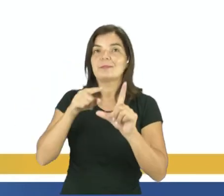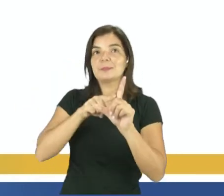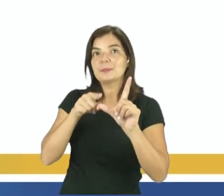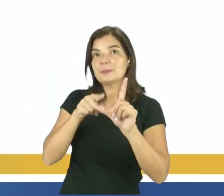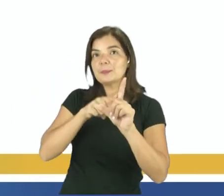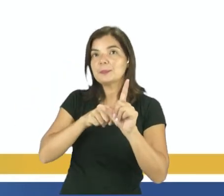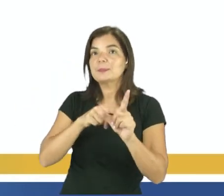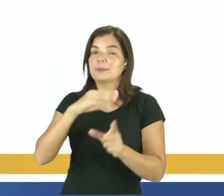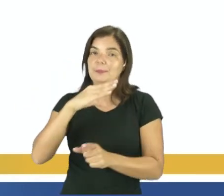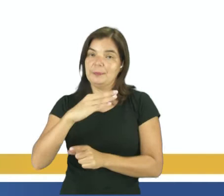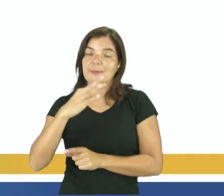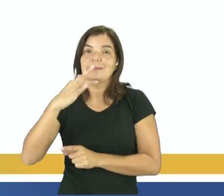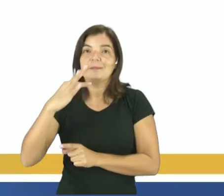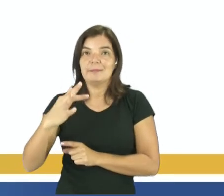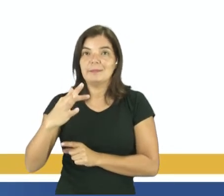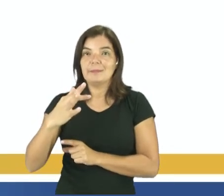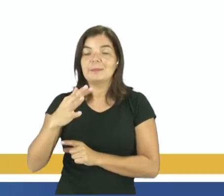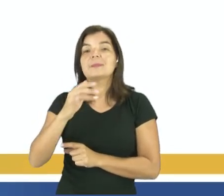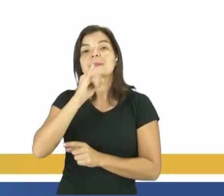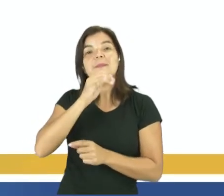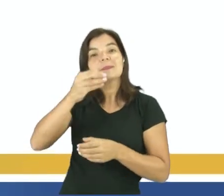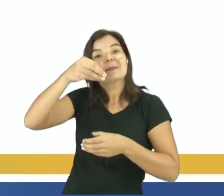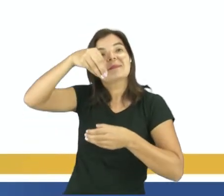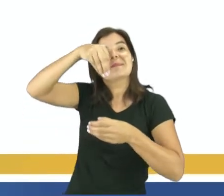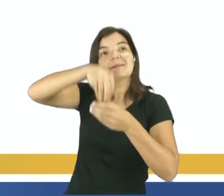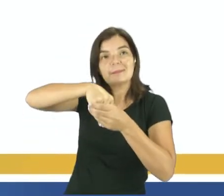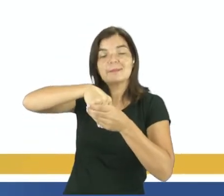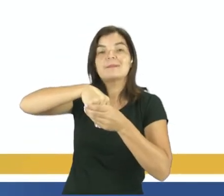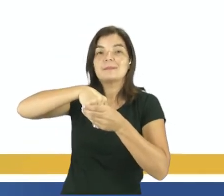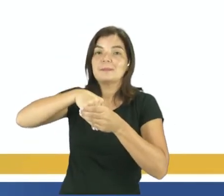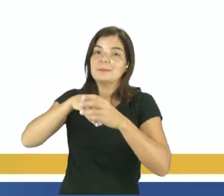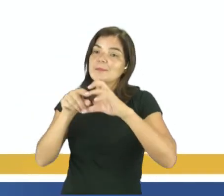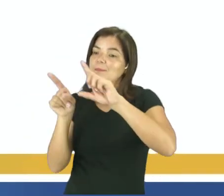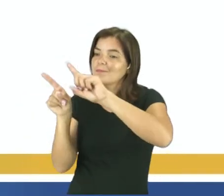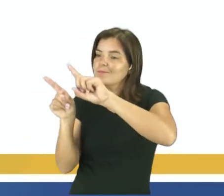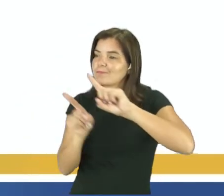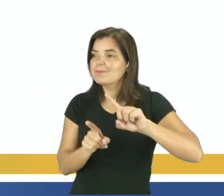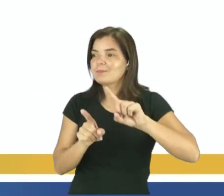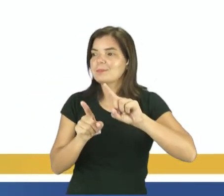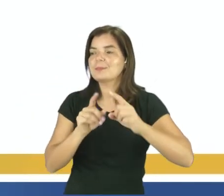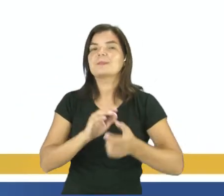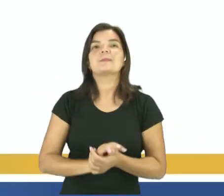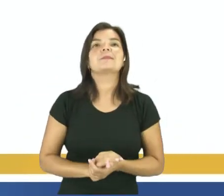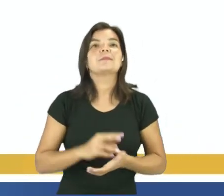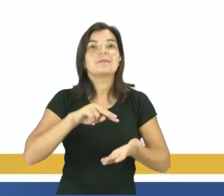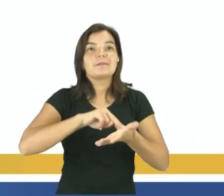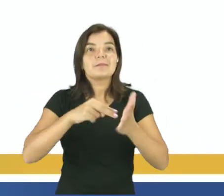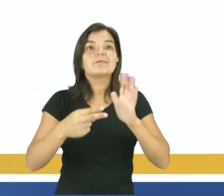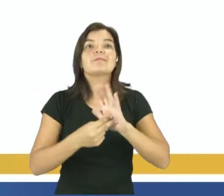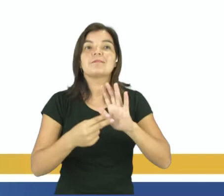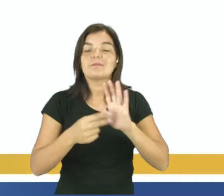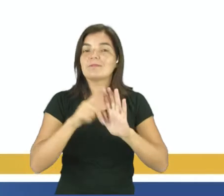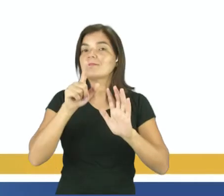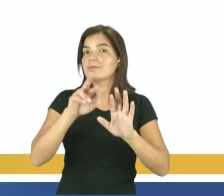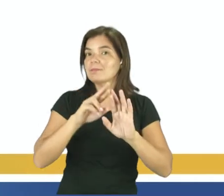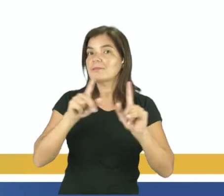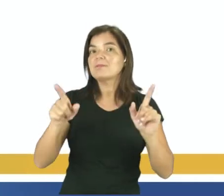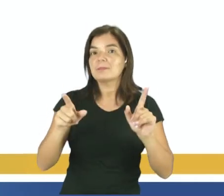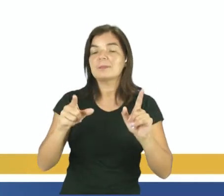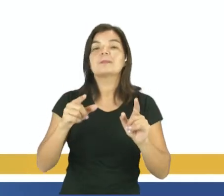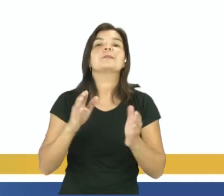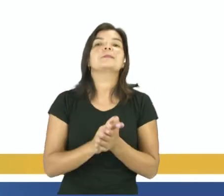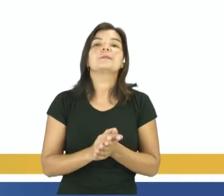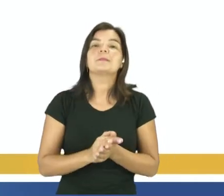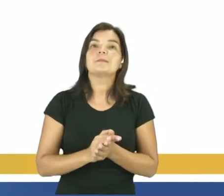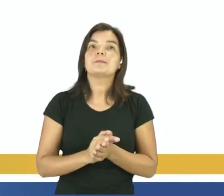os ângulos C e F, por exemplo, são colaterais internos. Então, gente, essa é a diferença entre ângulos colaterais